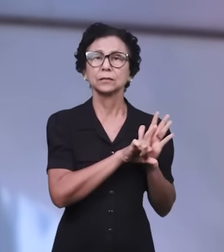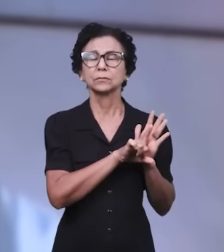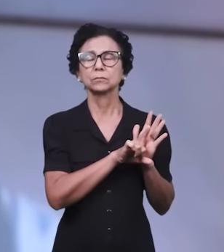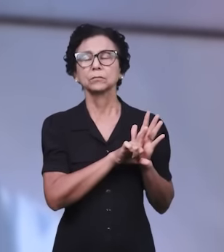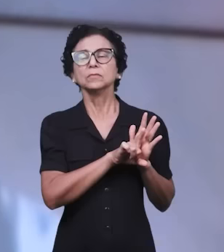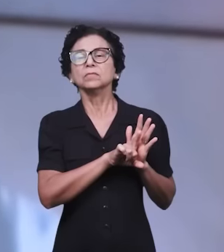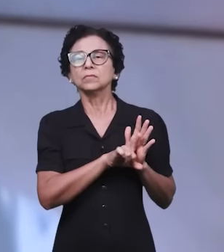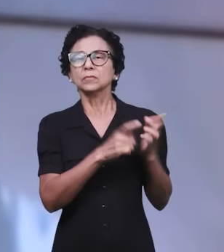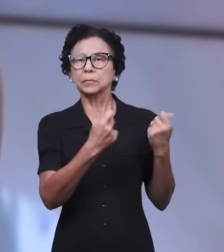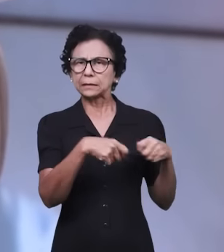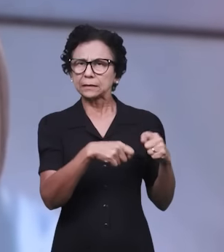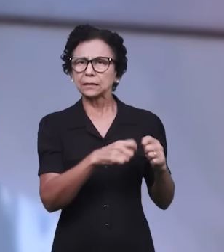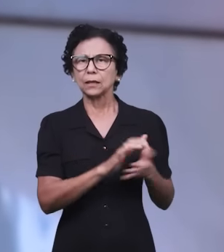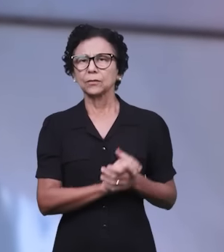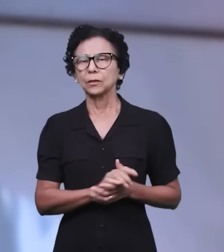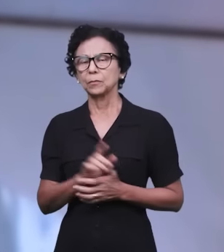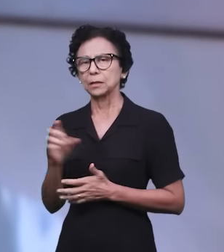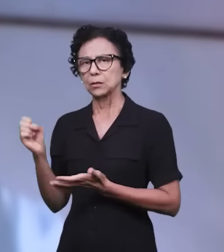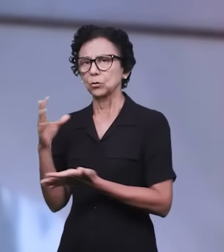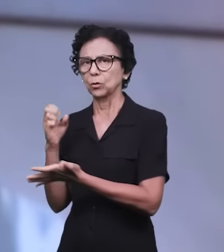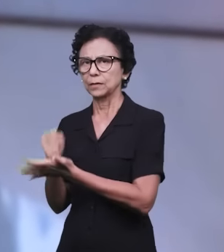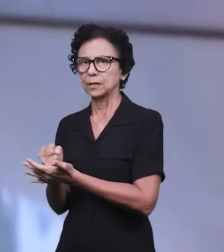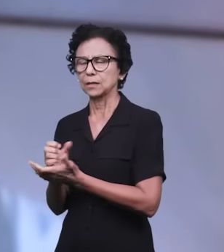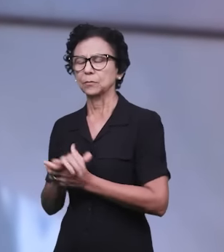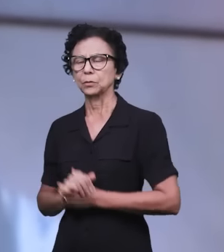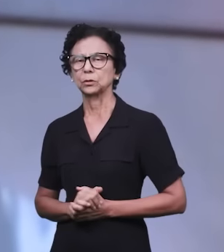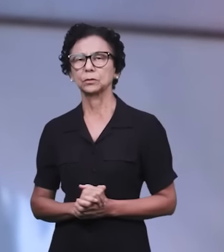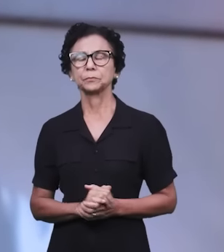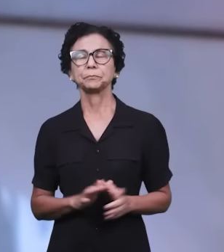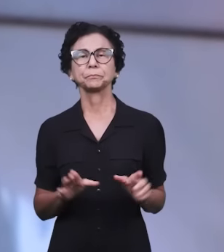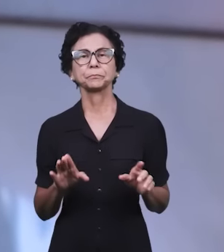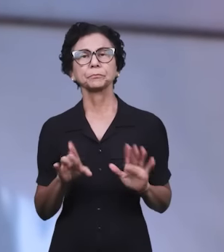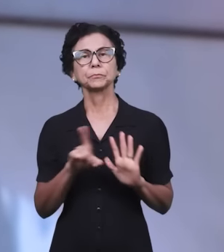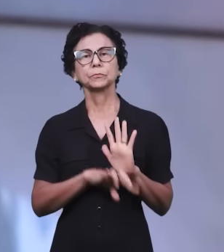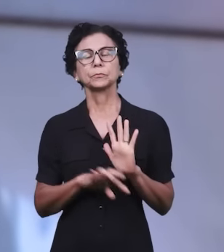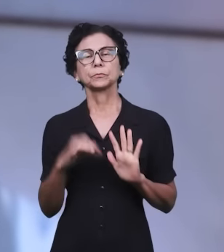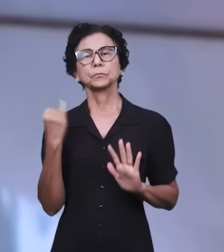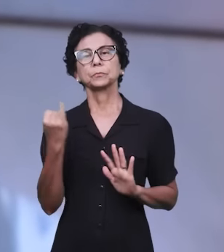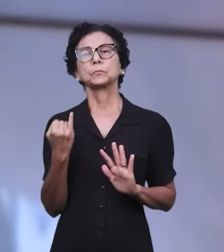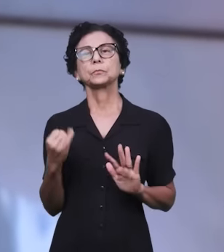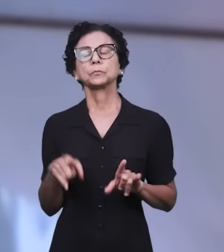Coríntios 3,6 fala que a letra mata. Outro texto importante também,